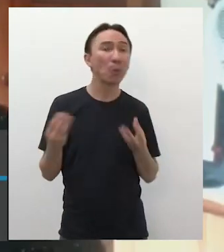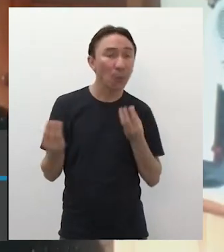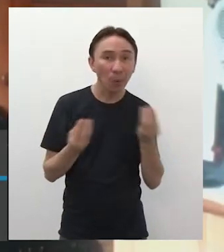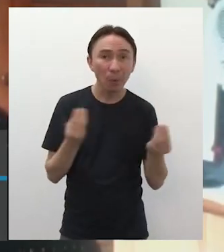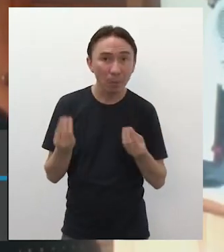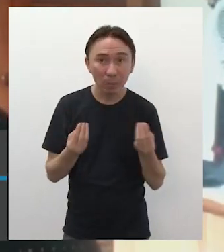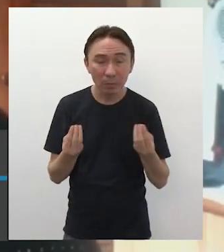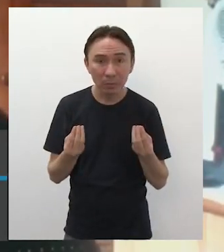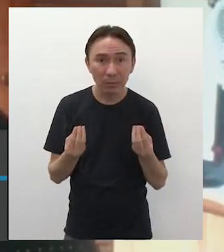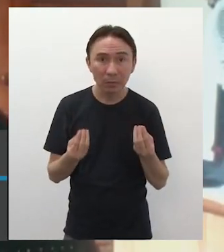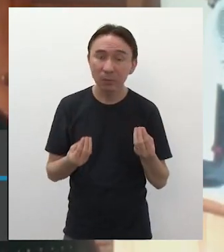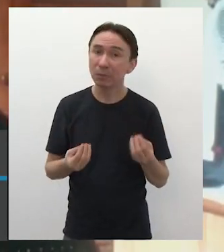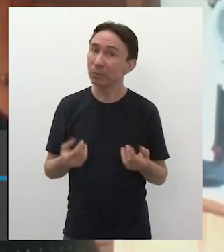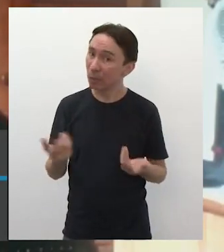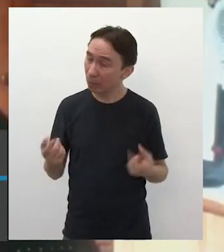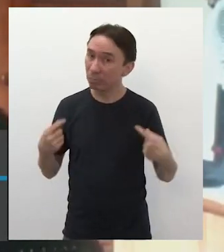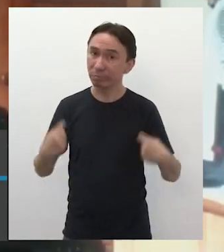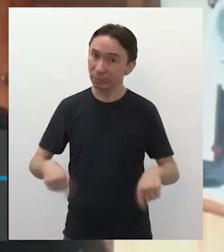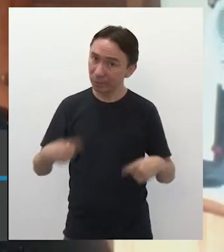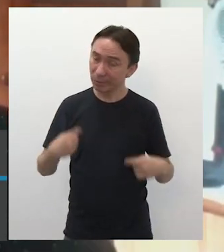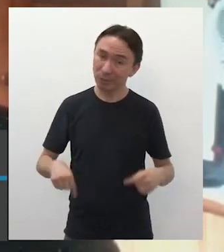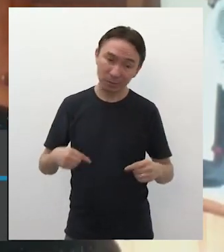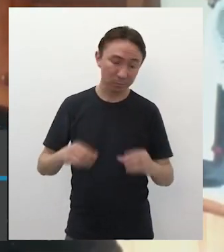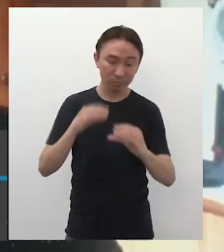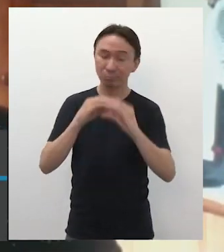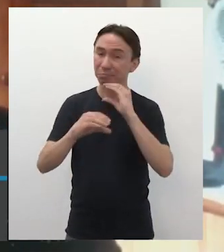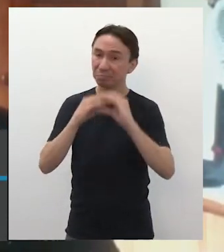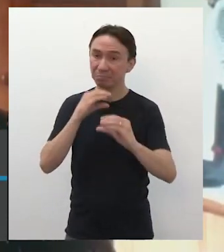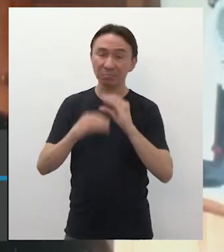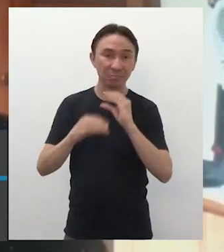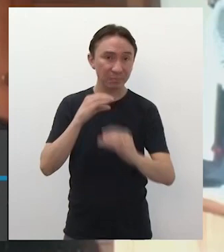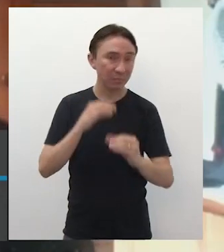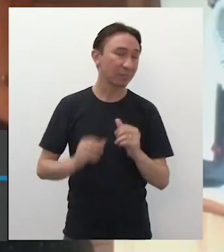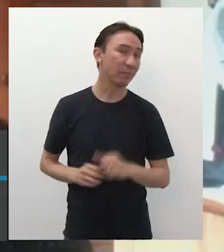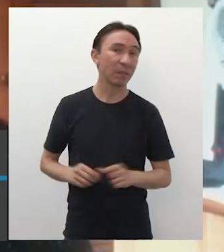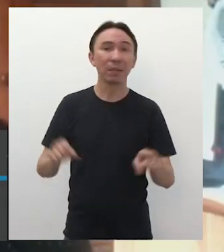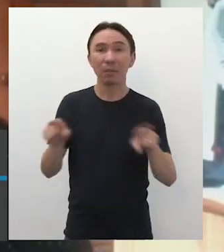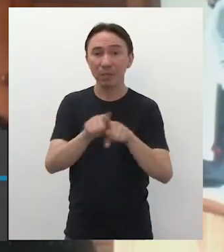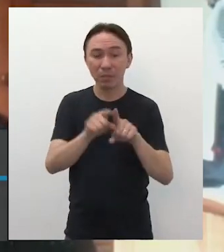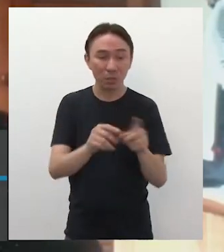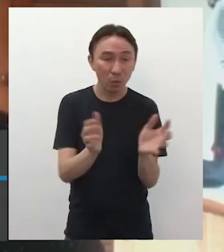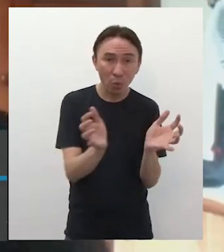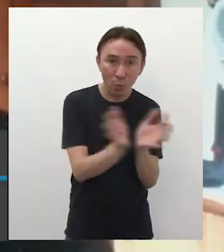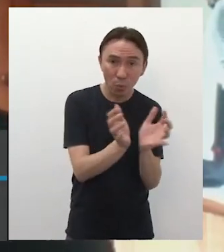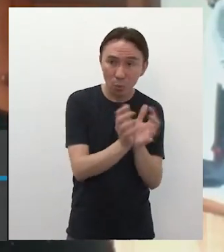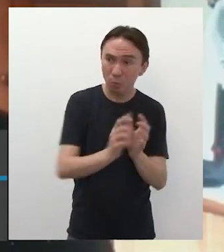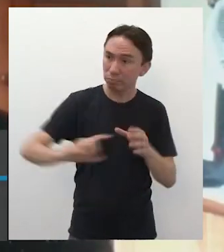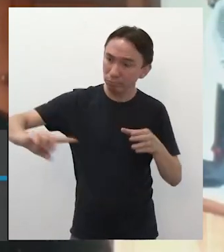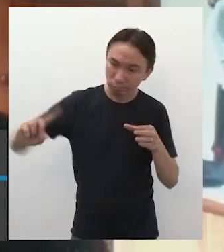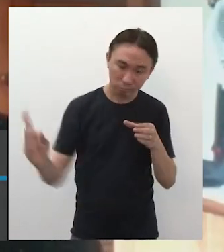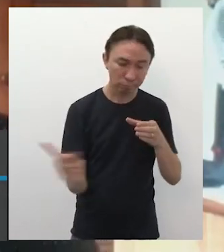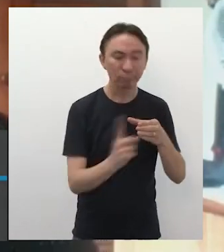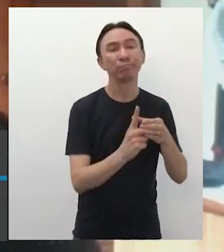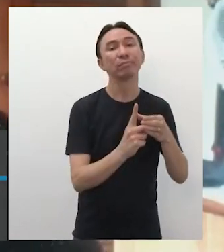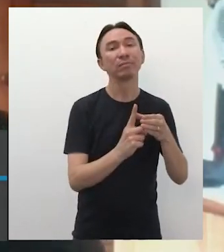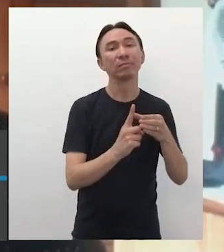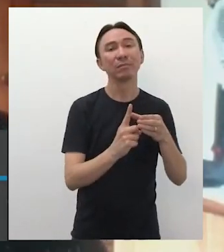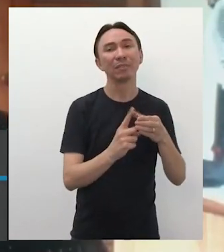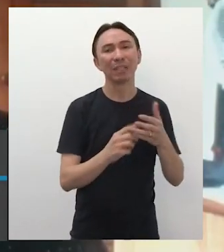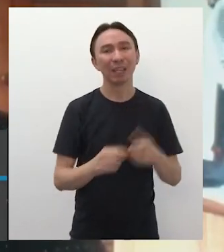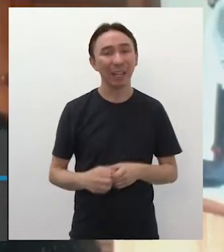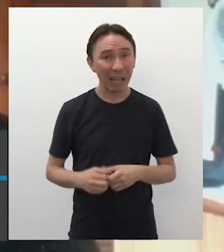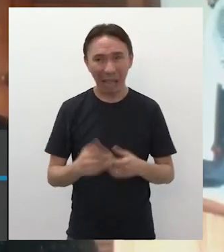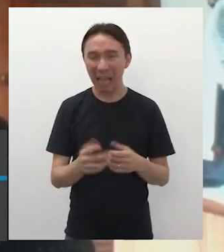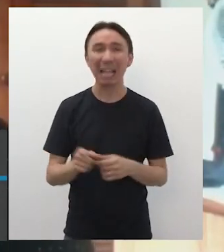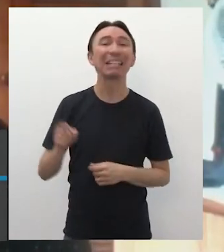relações nesse momento de retomada? Uma postura de acolhimento. Acolhimento não é concordar